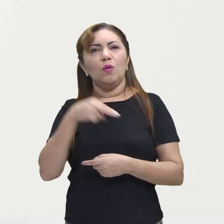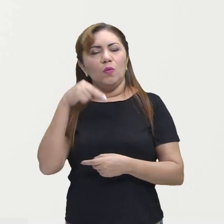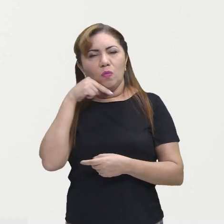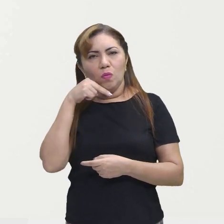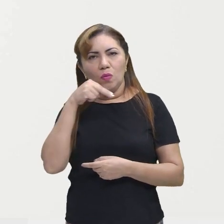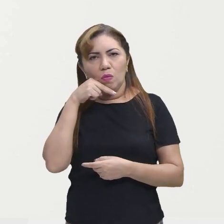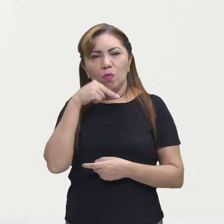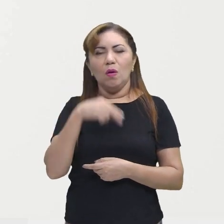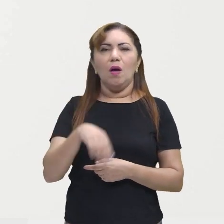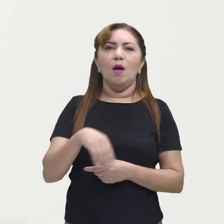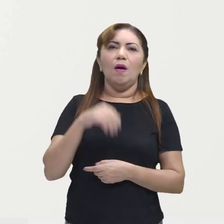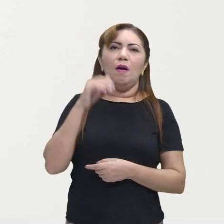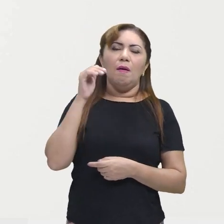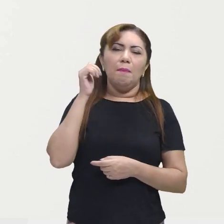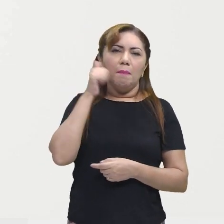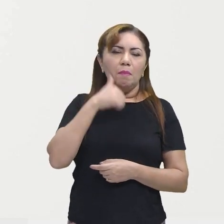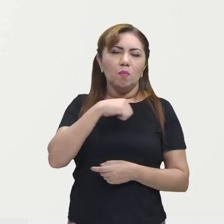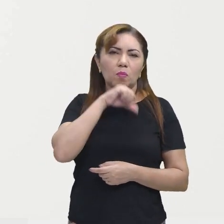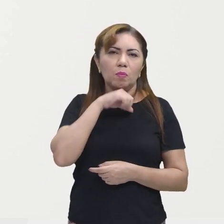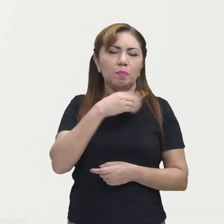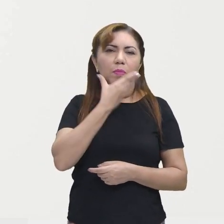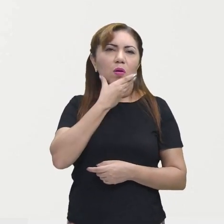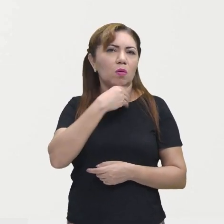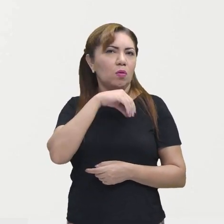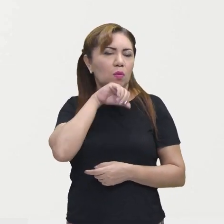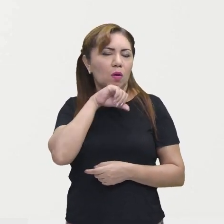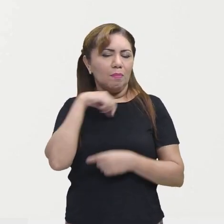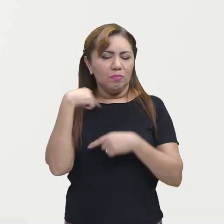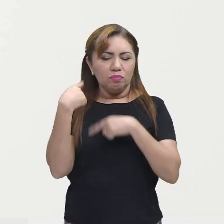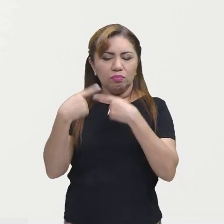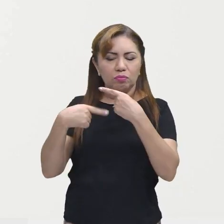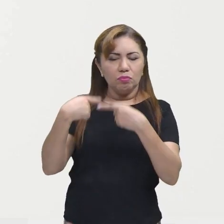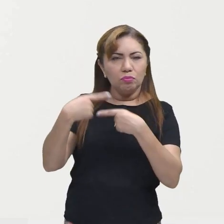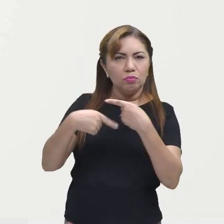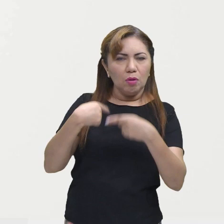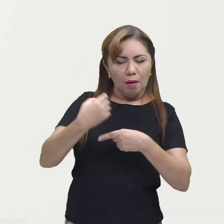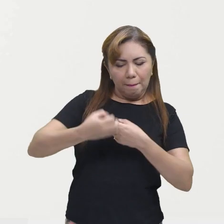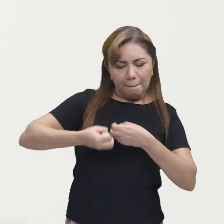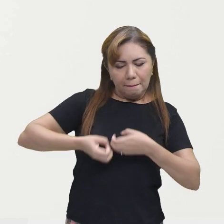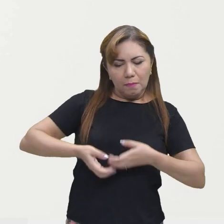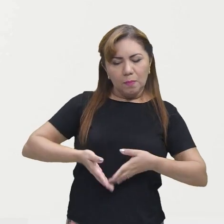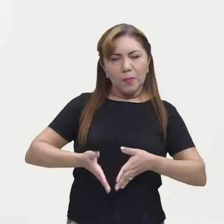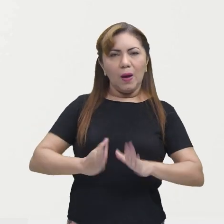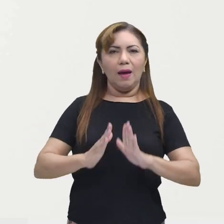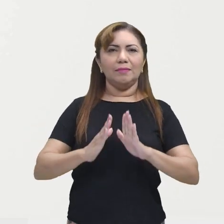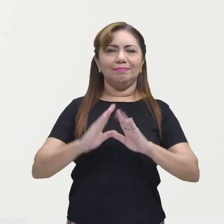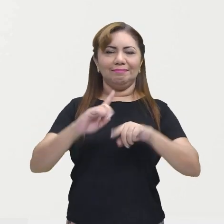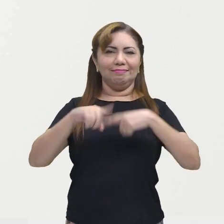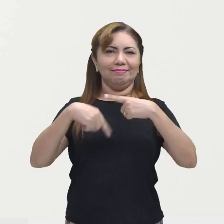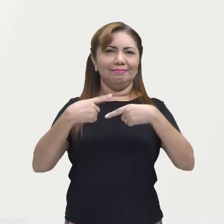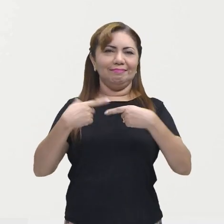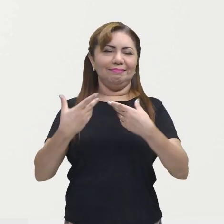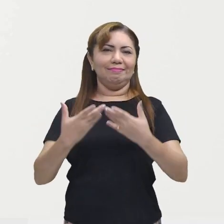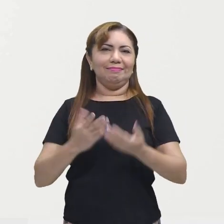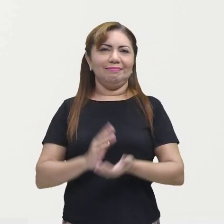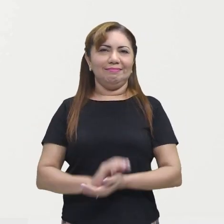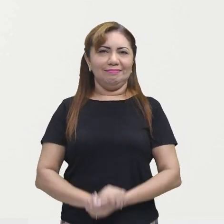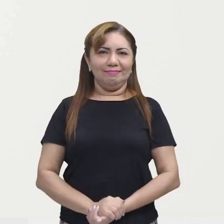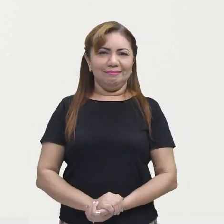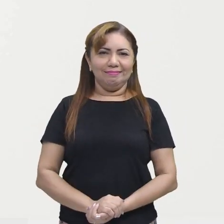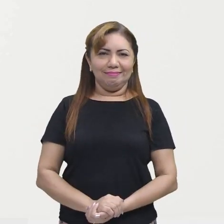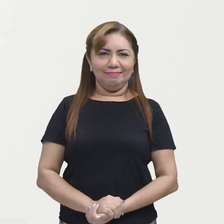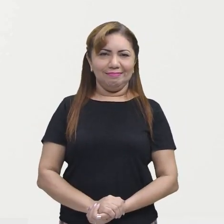da reprodução que isso ocorre. Então, se não houvesse reprodução, não haveria essa árvore genealógica.